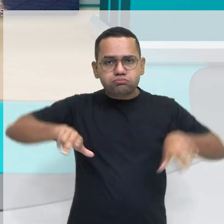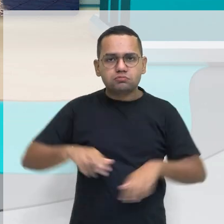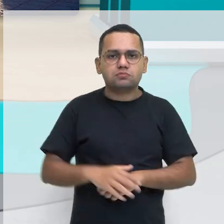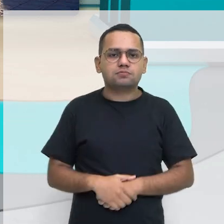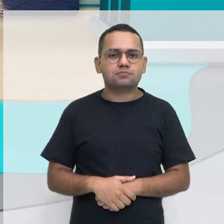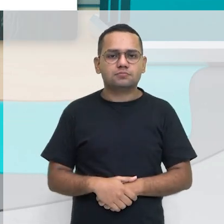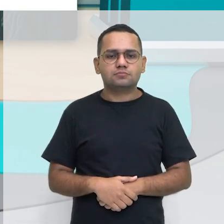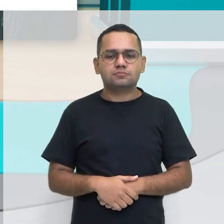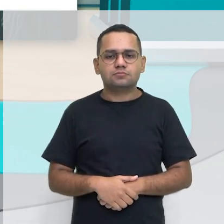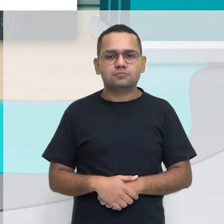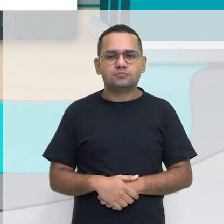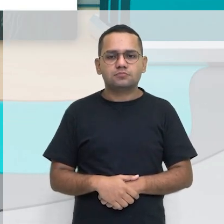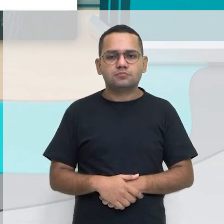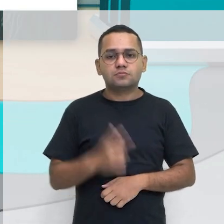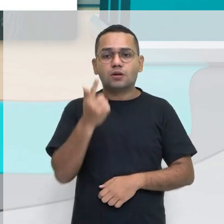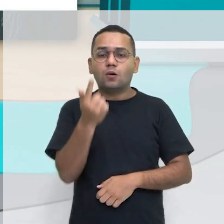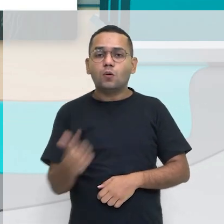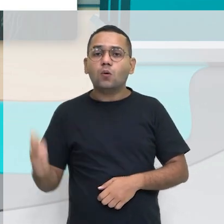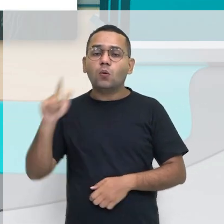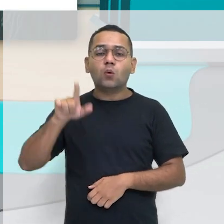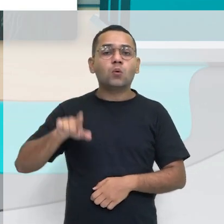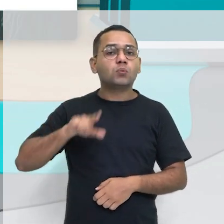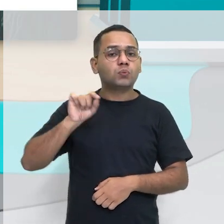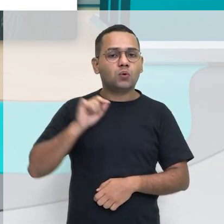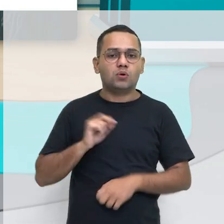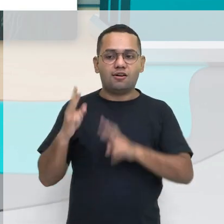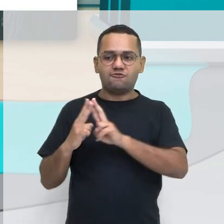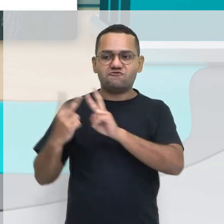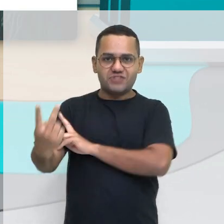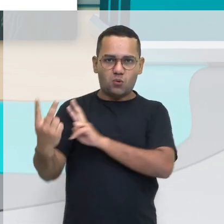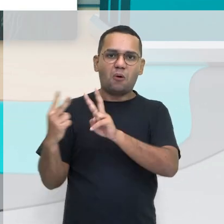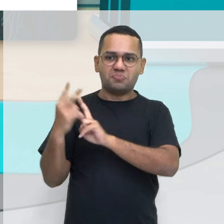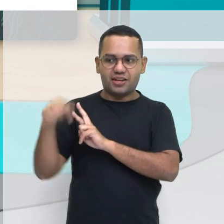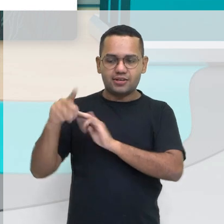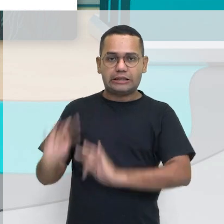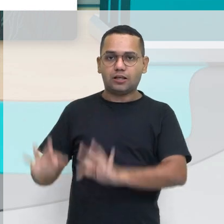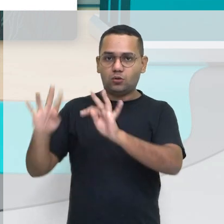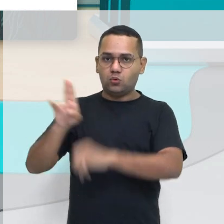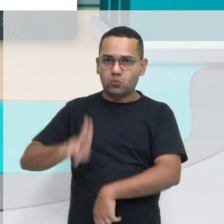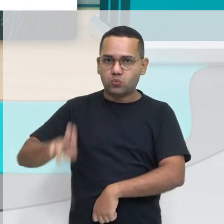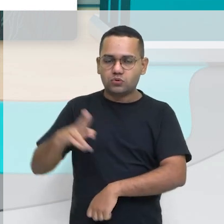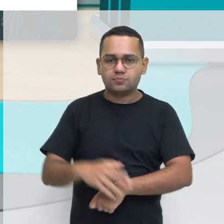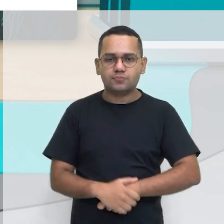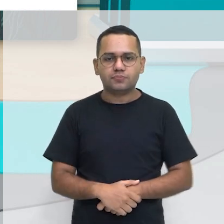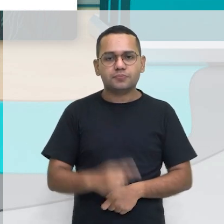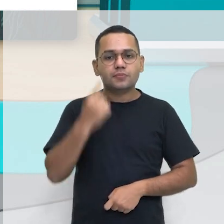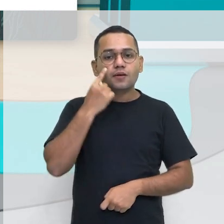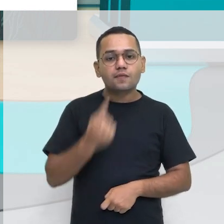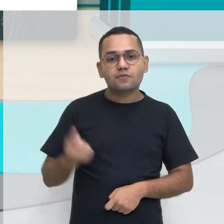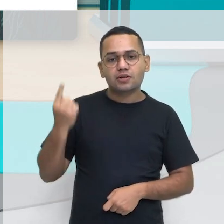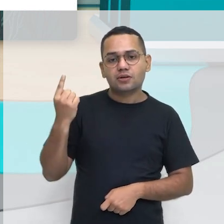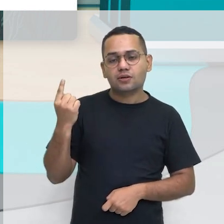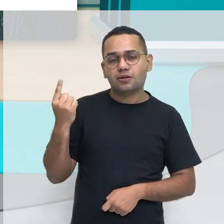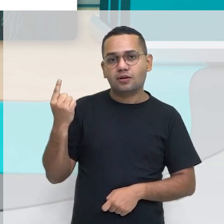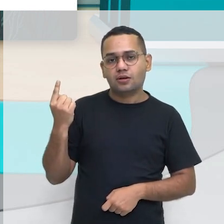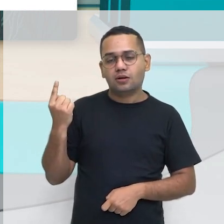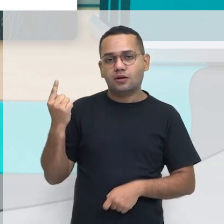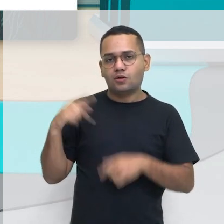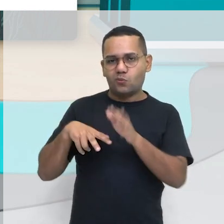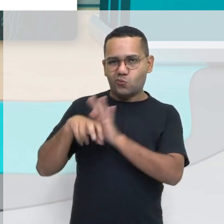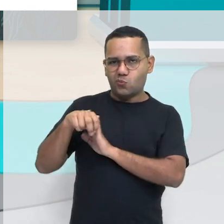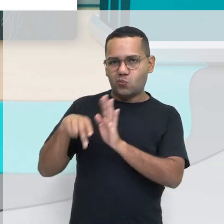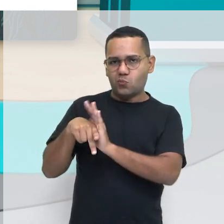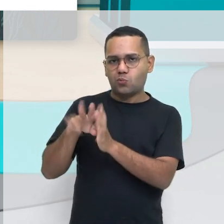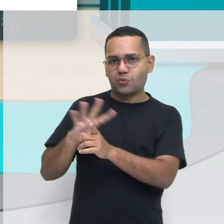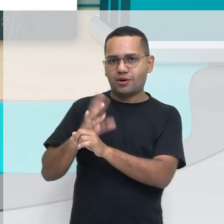plásticas. E nós temos também os espaços virtuais da arte. Aqui nós temos o Google Art, que você